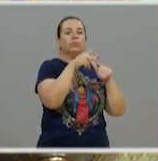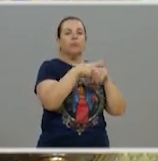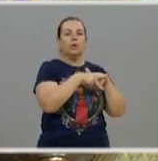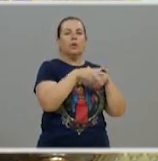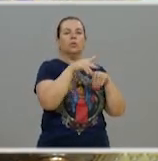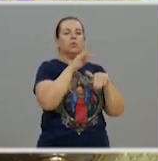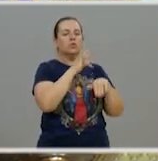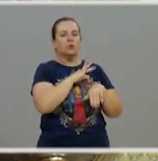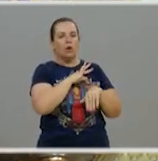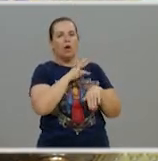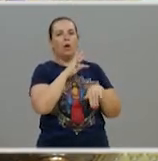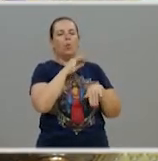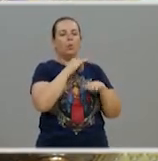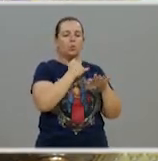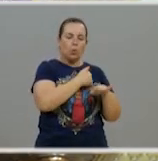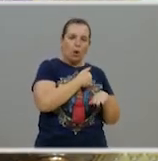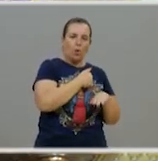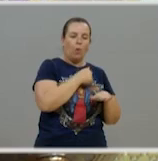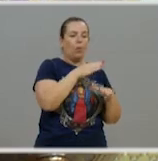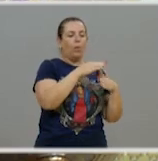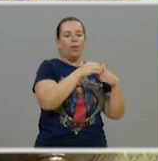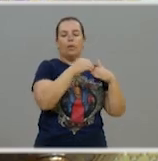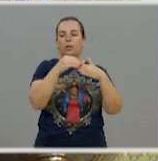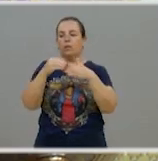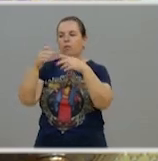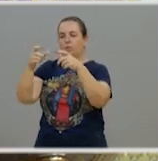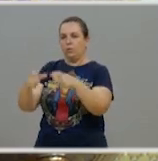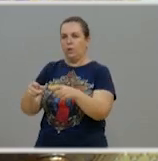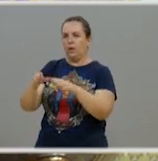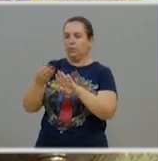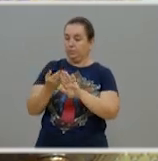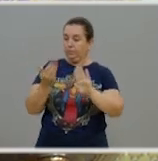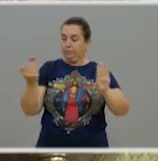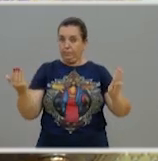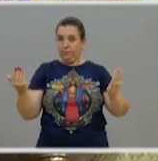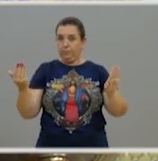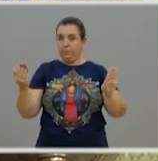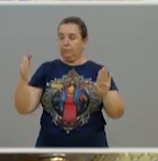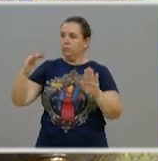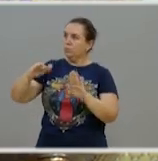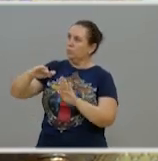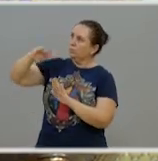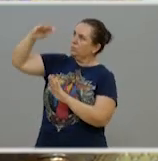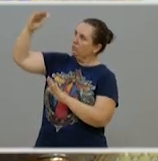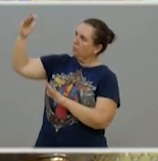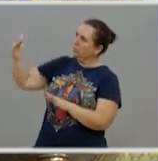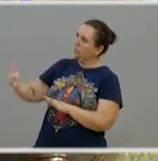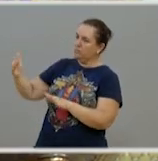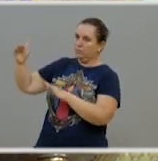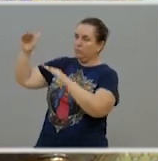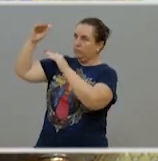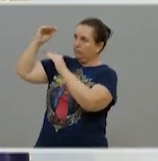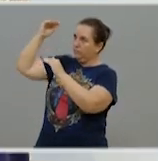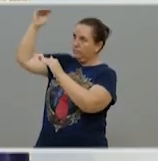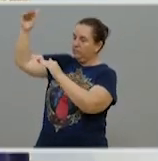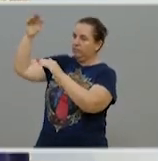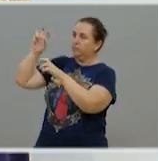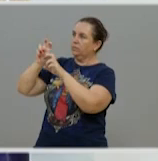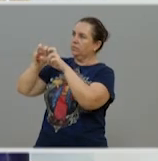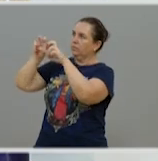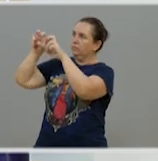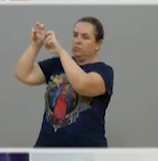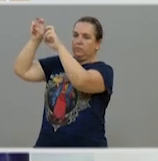irmão, e os levou a um lugar à parte, sobre uma alta montanha, e